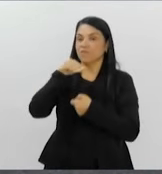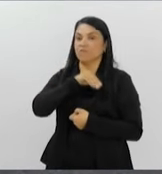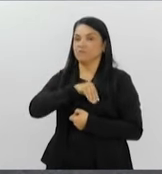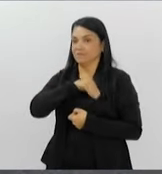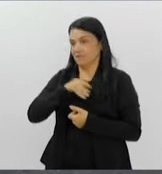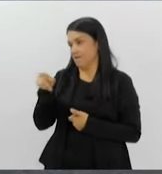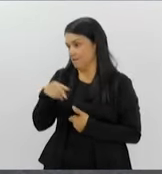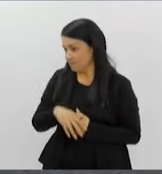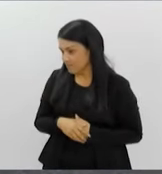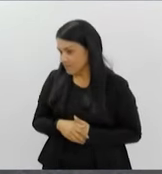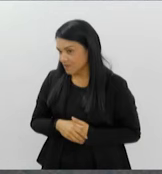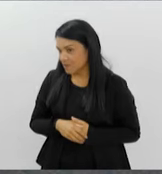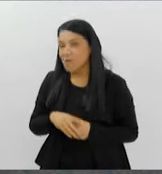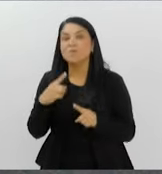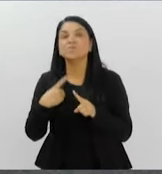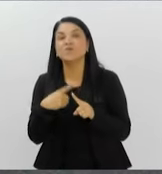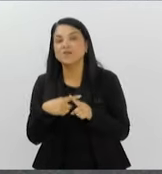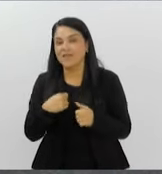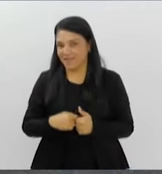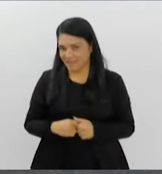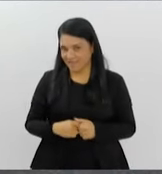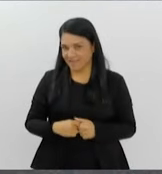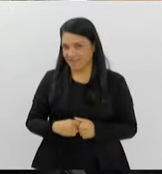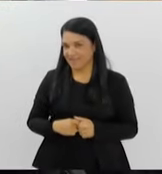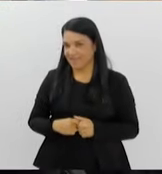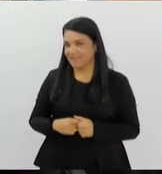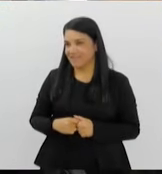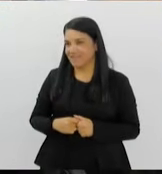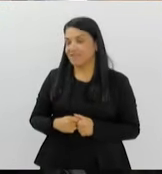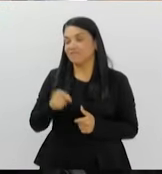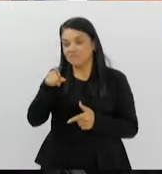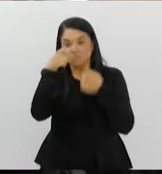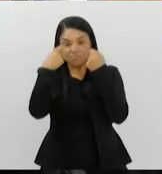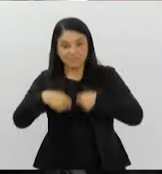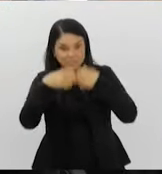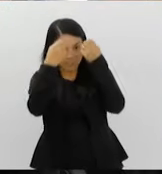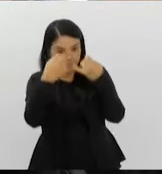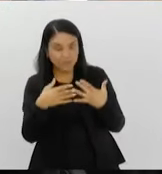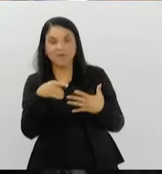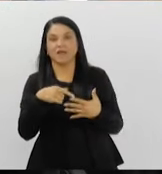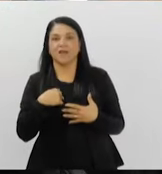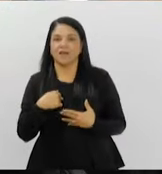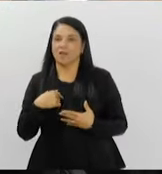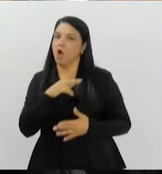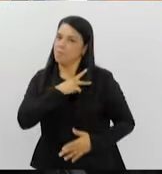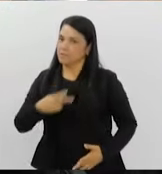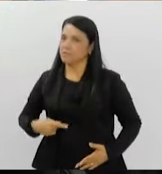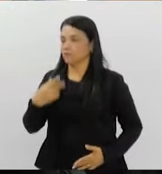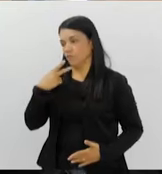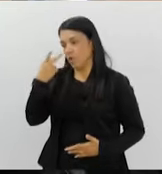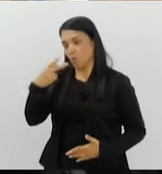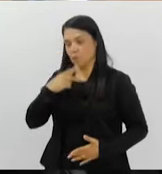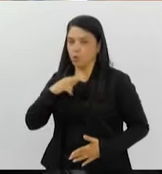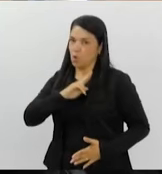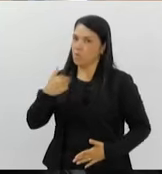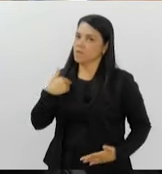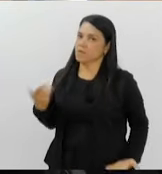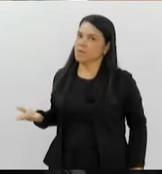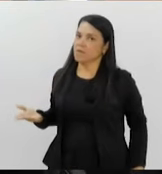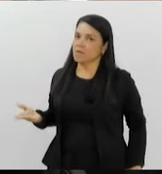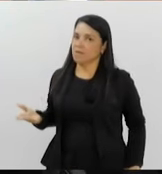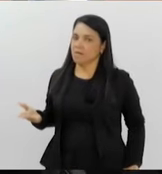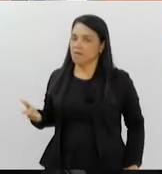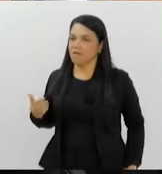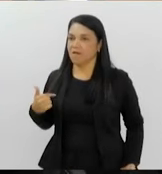por que o fez. Entendeu? Então é isso que Vossa Excelência tem que ali explicar. Presidente, fui citado. Presidente, então... Presidente, fui citado. Tiago,